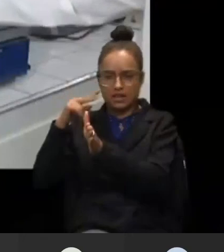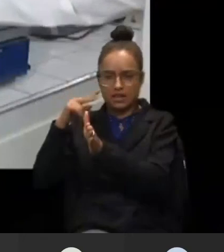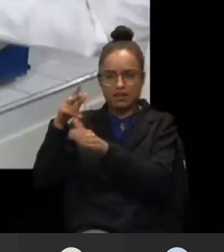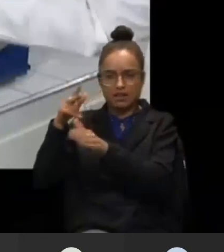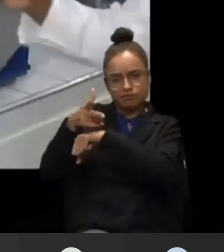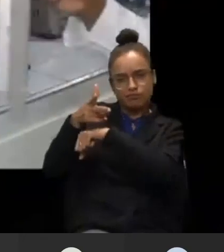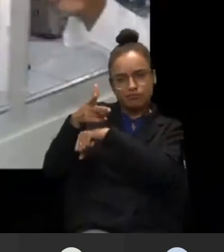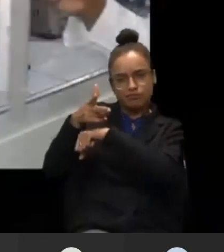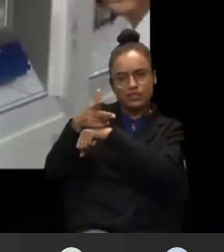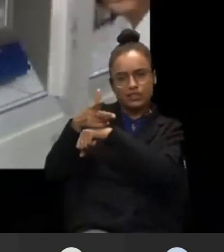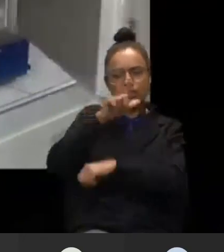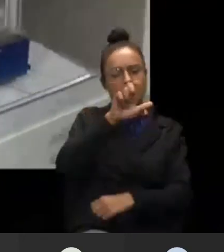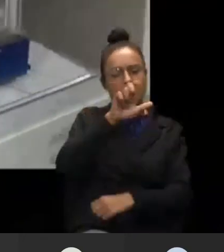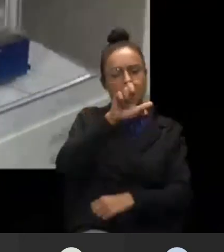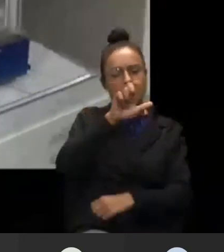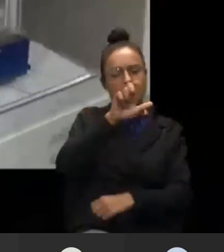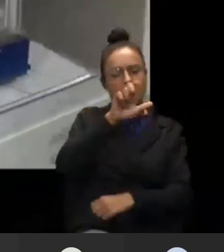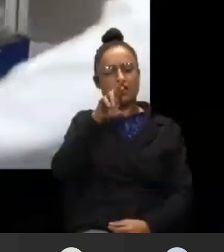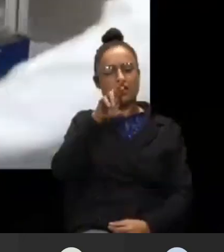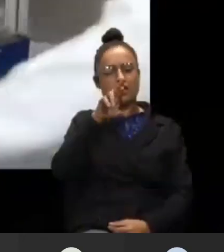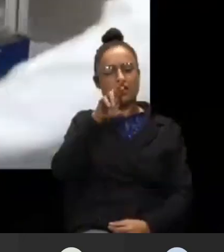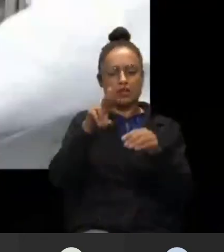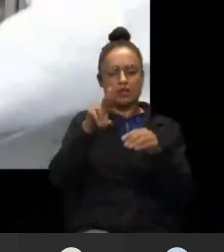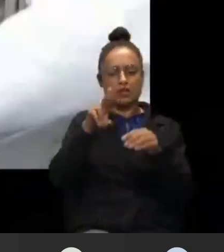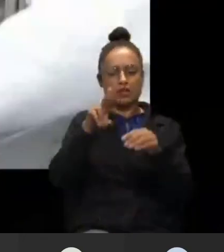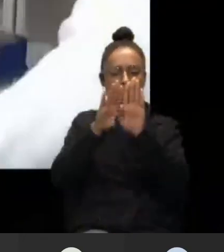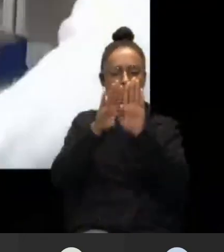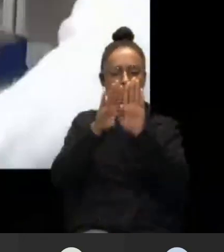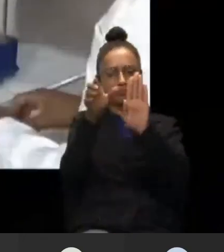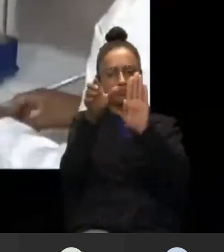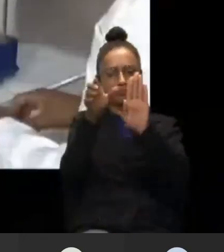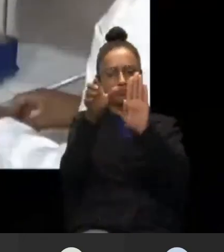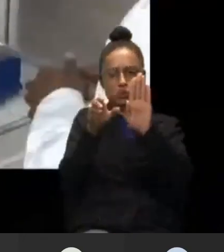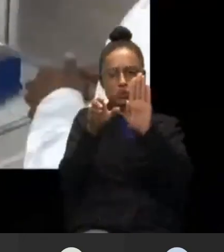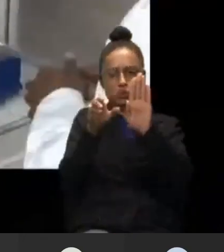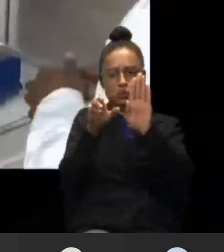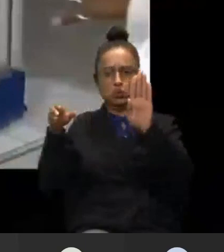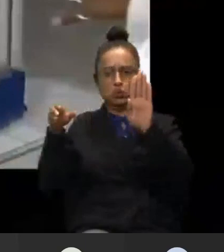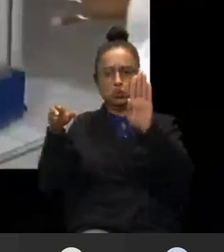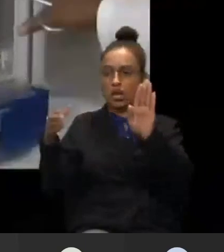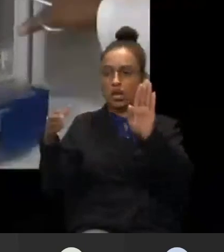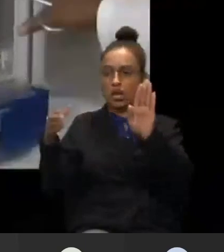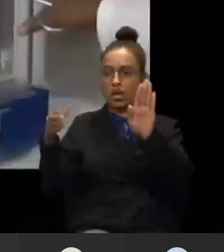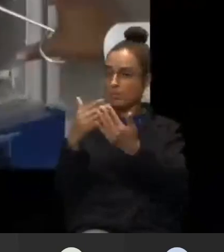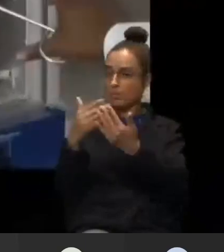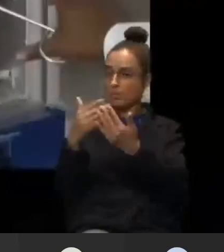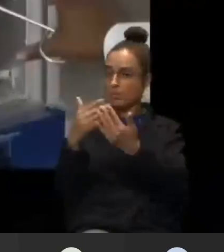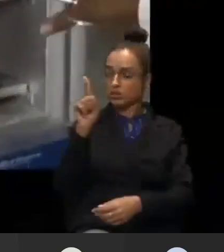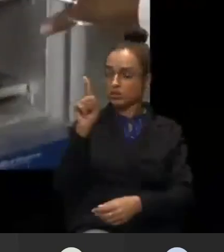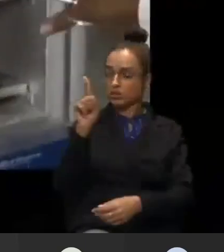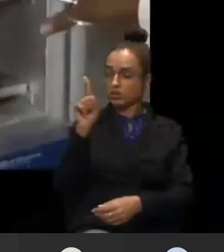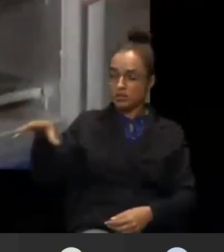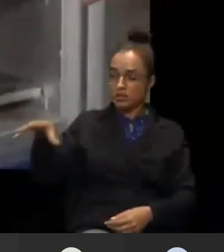Retirando o LMR da estufa, não pegar com a mão, pegar com auxílio de uma